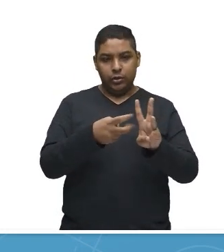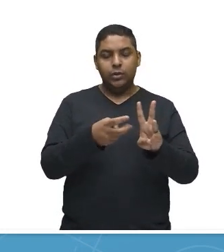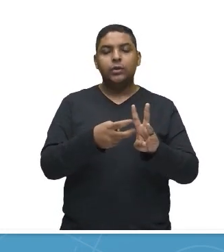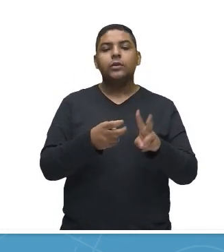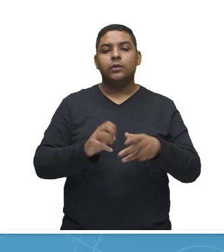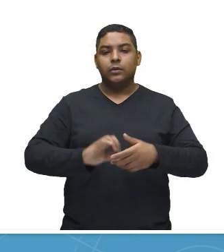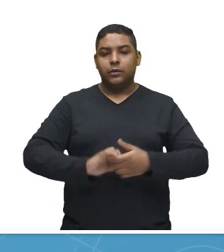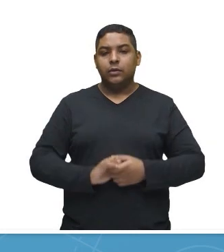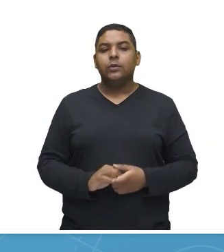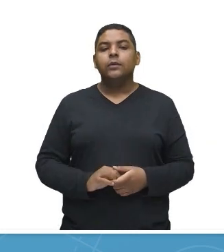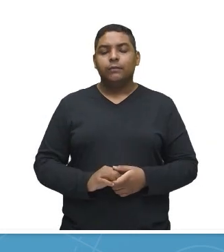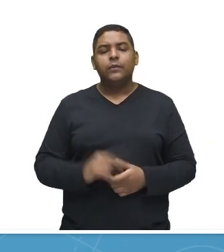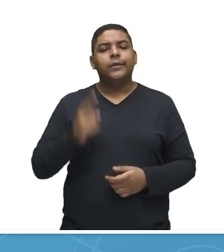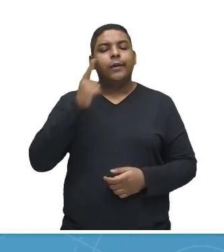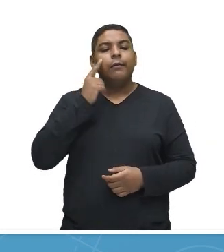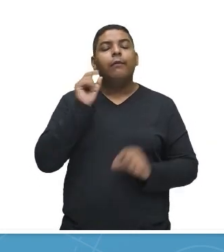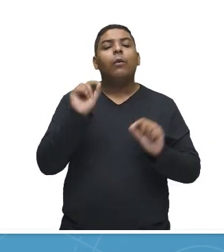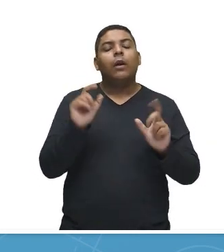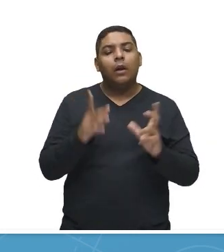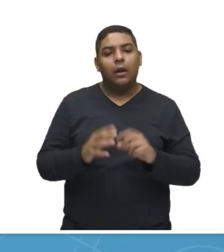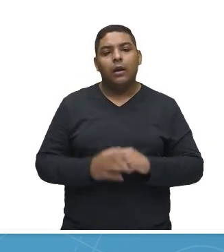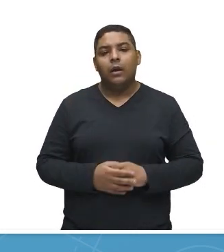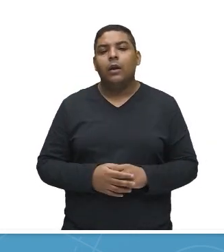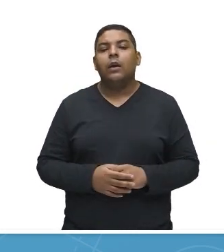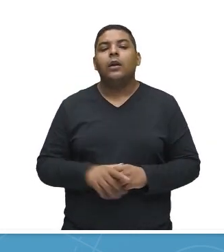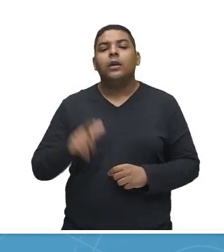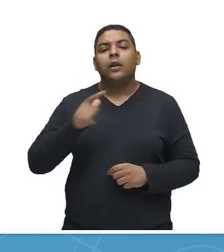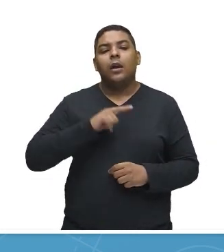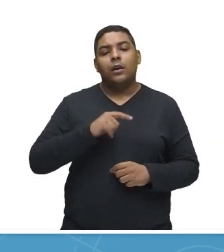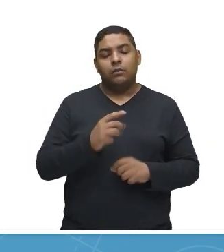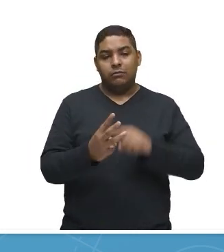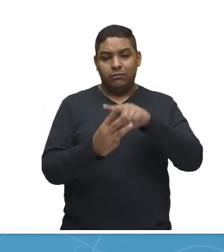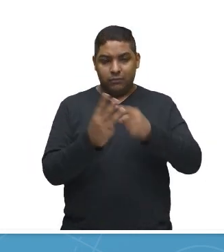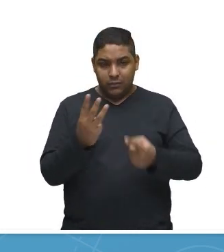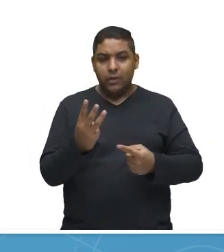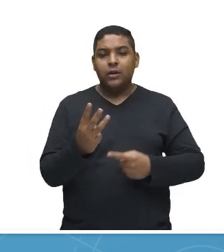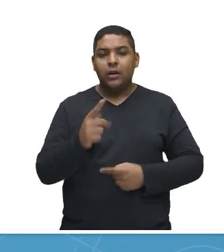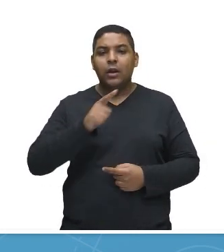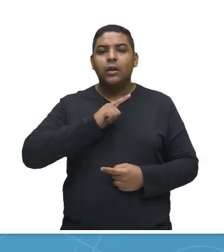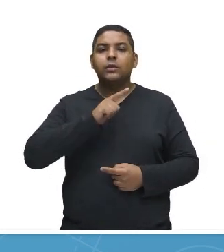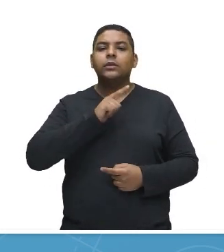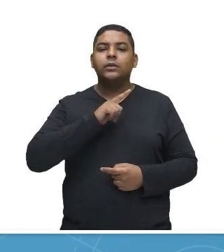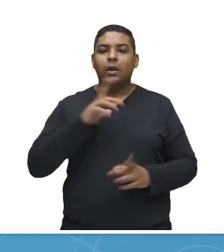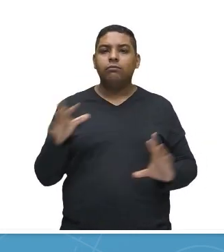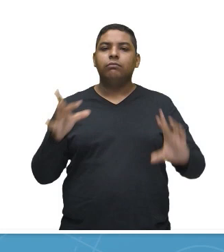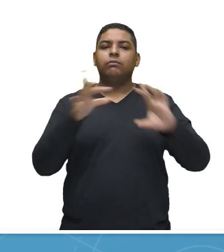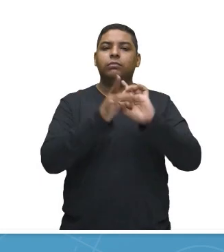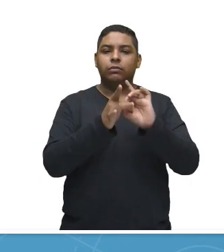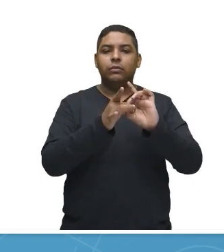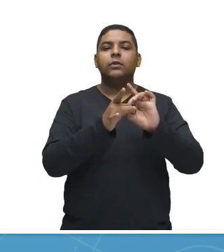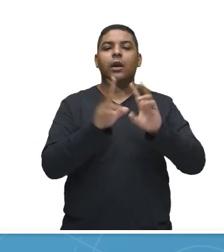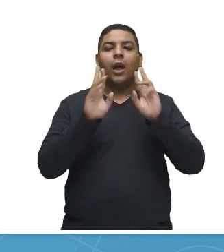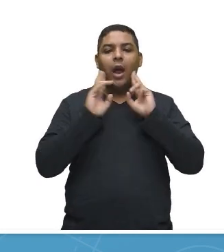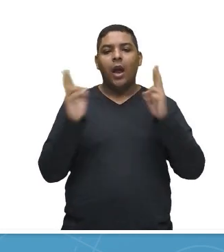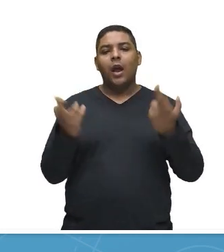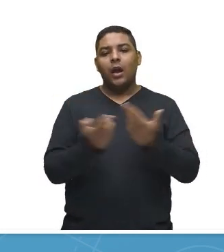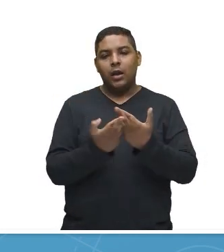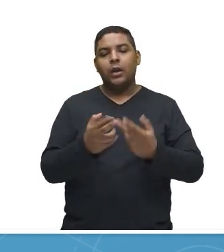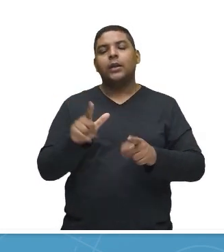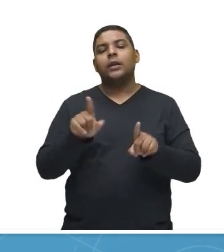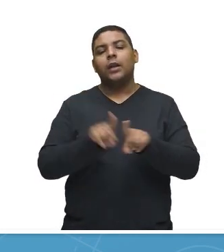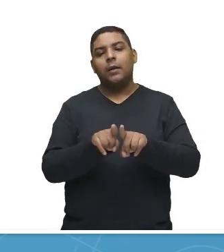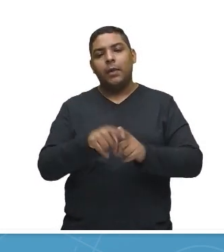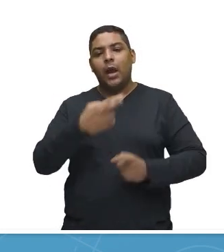que muitas delas, eu vou apresentar para vocês 3, estão ligadas a essa questão do rito, da